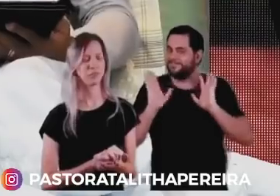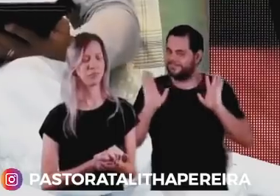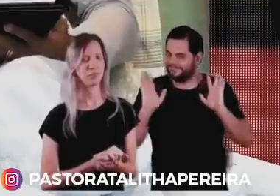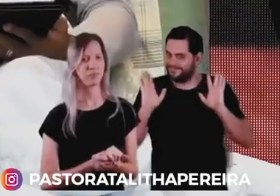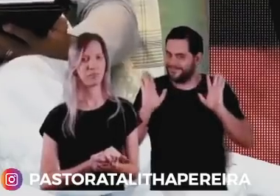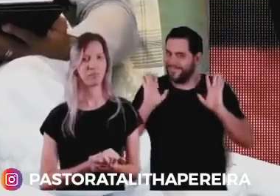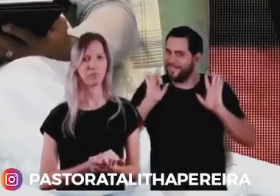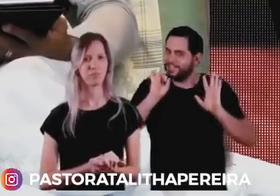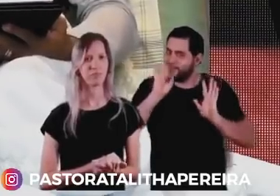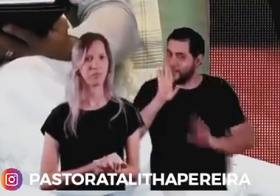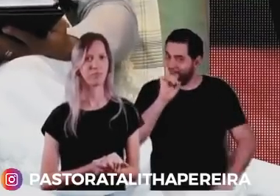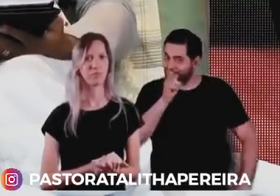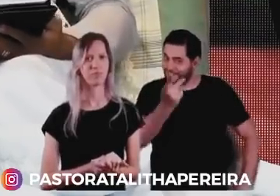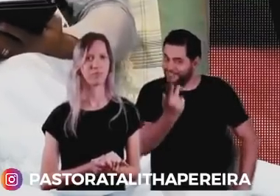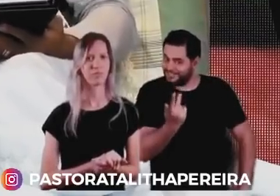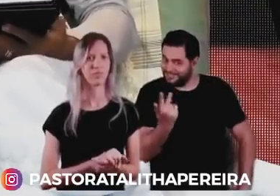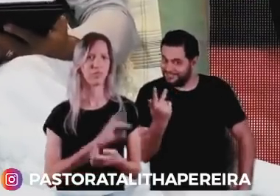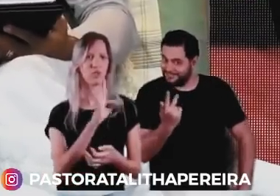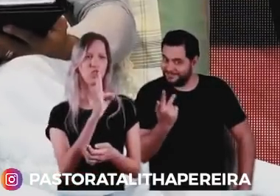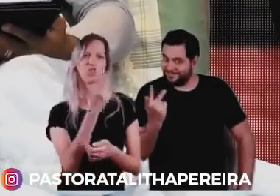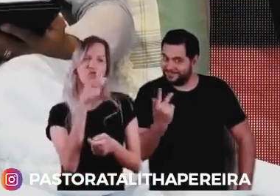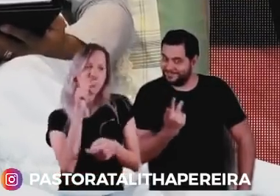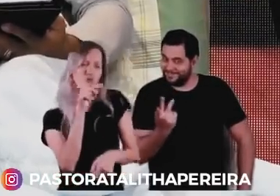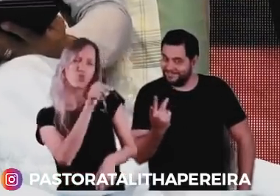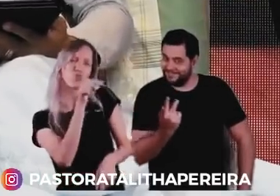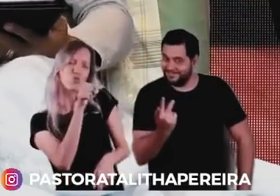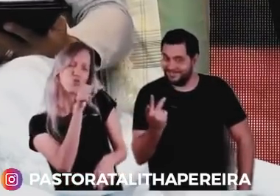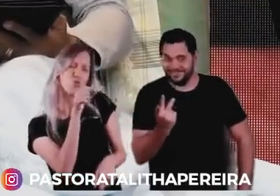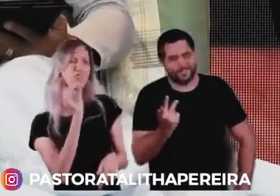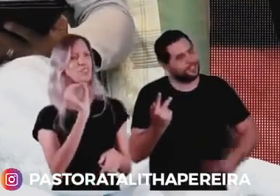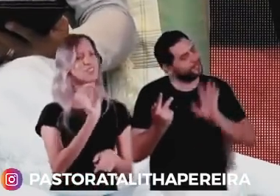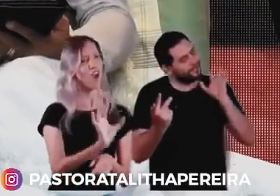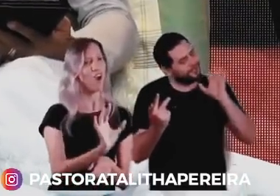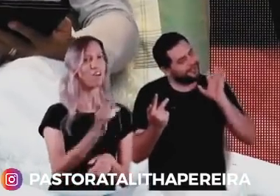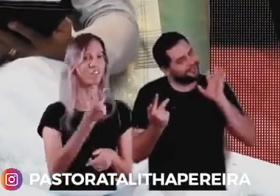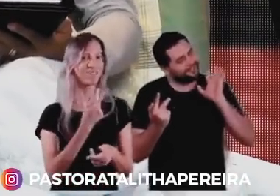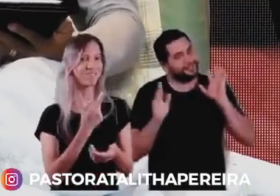É só tu. É só tu, meu tio Cus. É eu e ela.